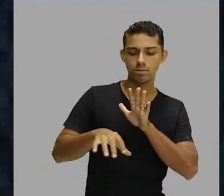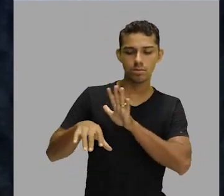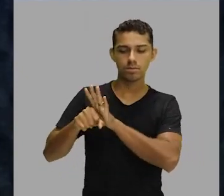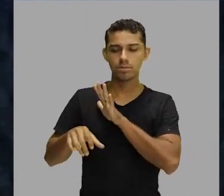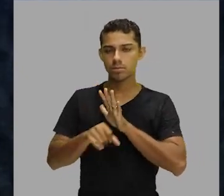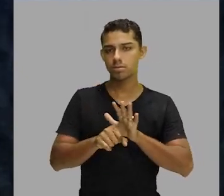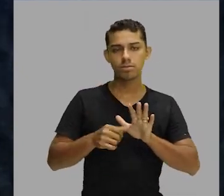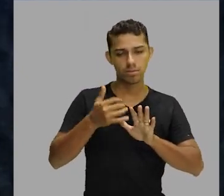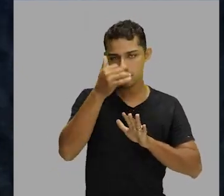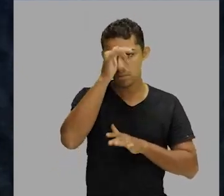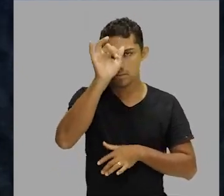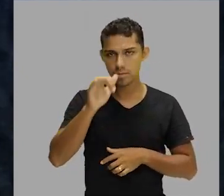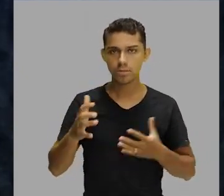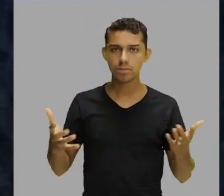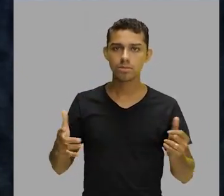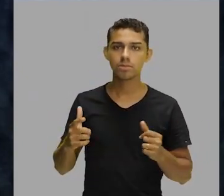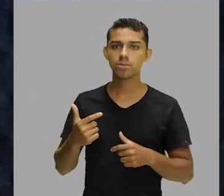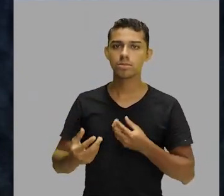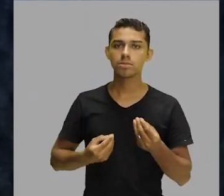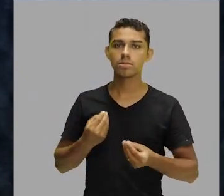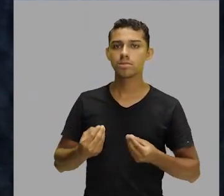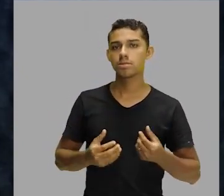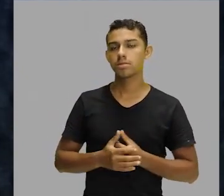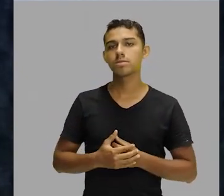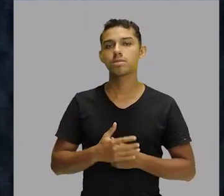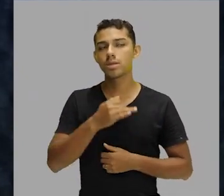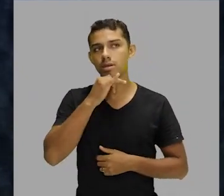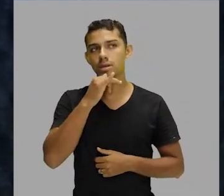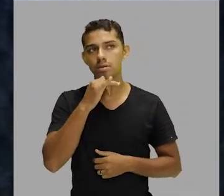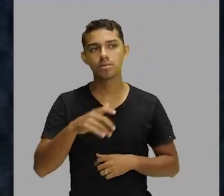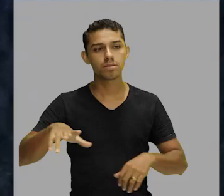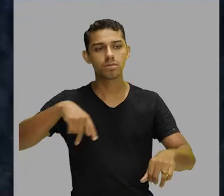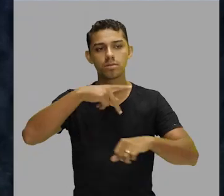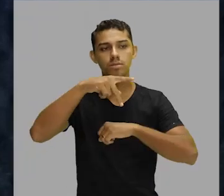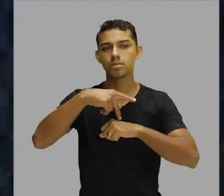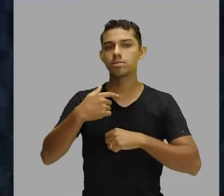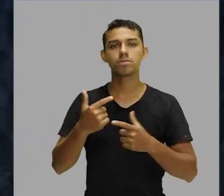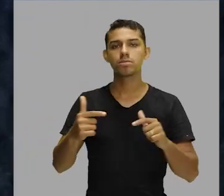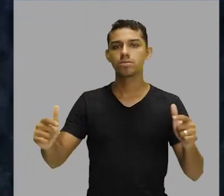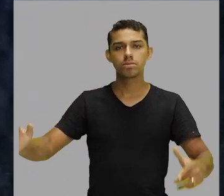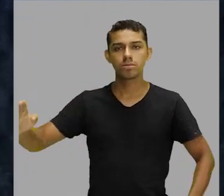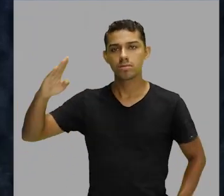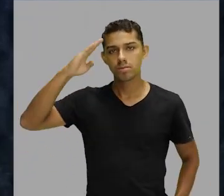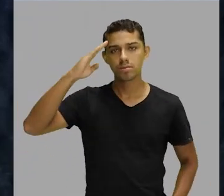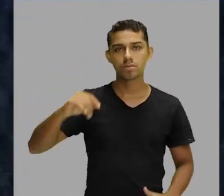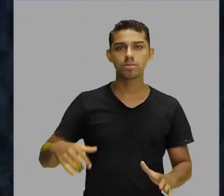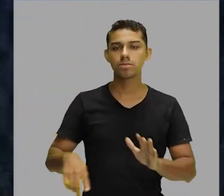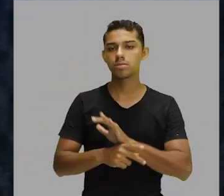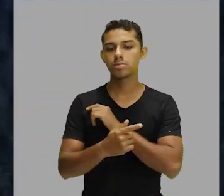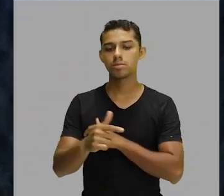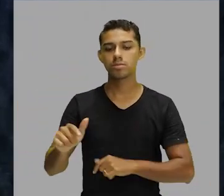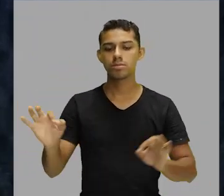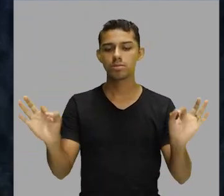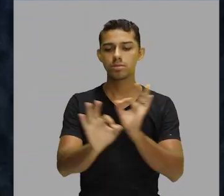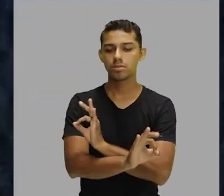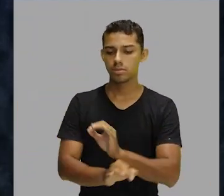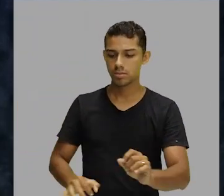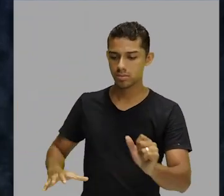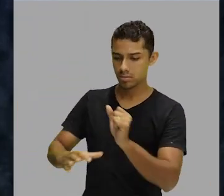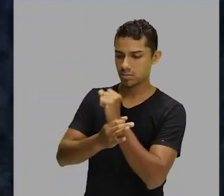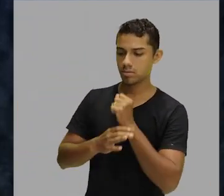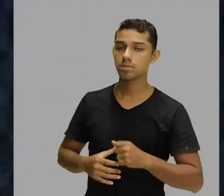nosso organismo. Agora imagina que um país ele não tenha um exército para proteger. Então, ele vai